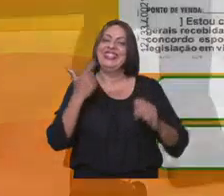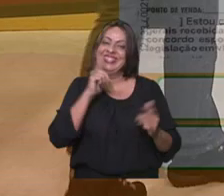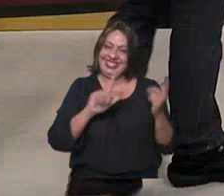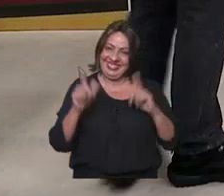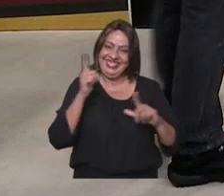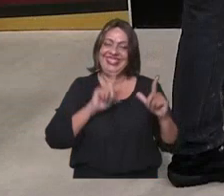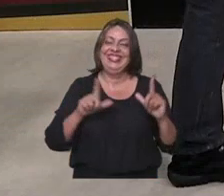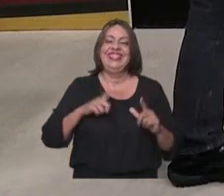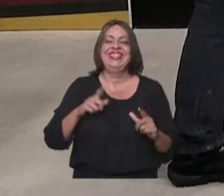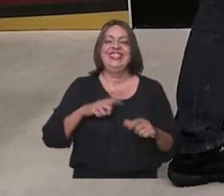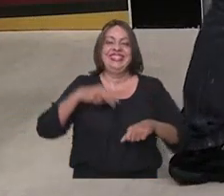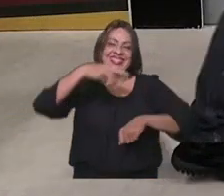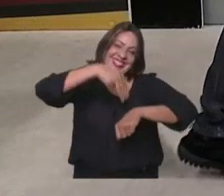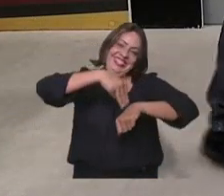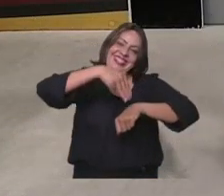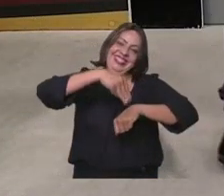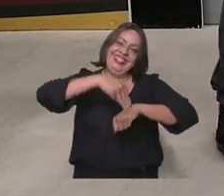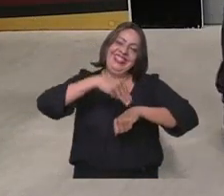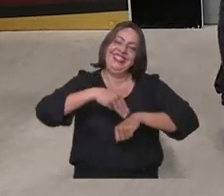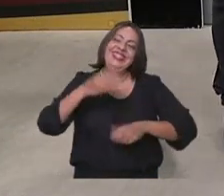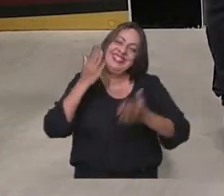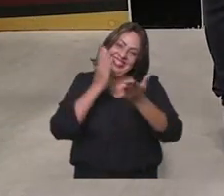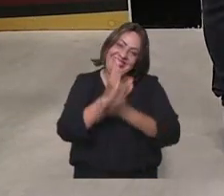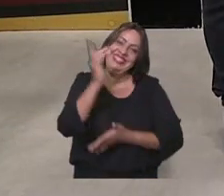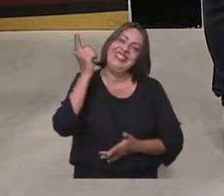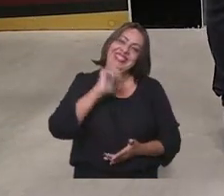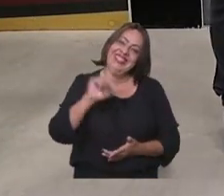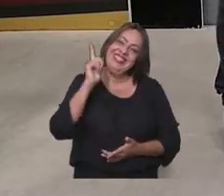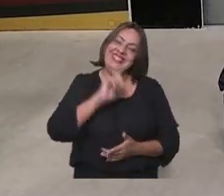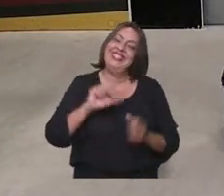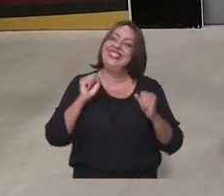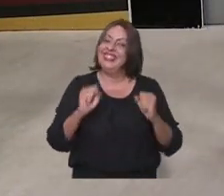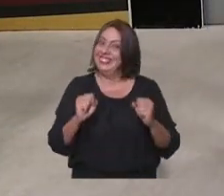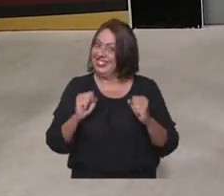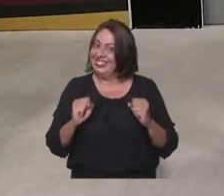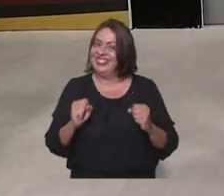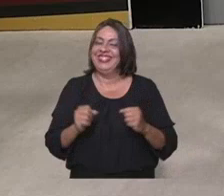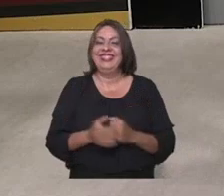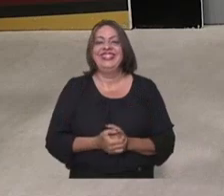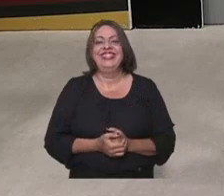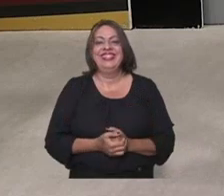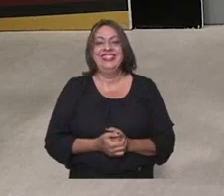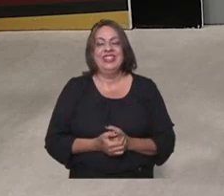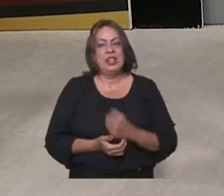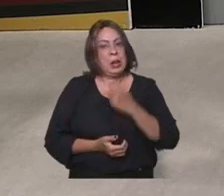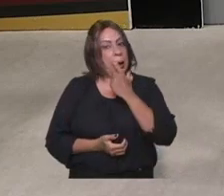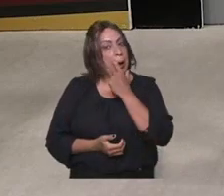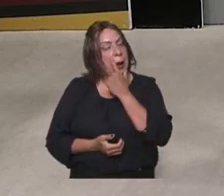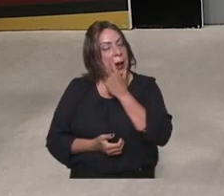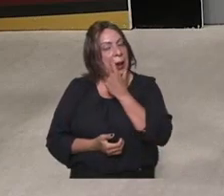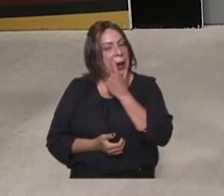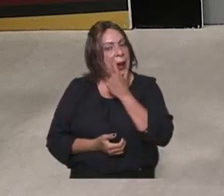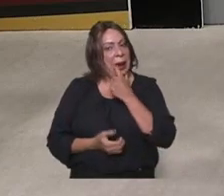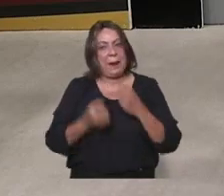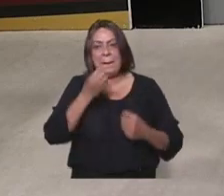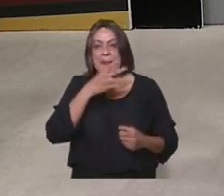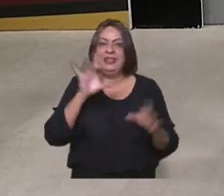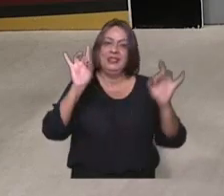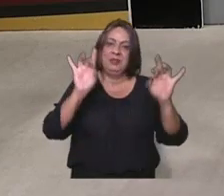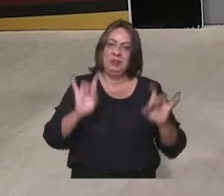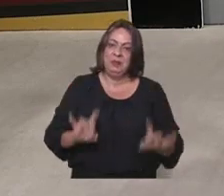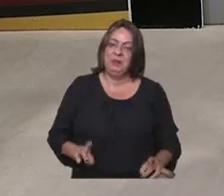Regional Atalaia. Foi contemplado, já pode comemorar que seu domingão, ó, foi bem especial,